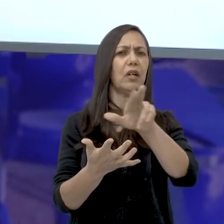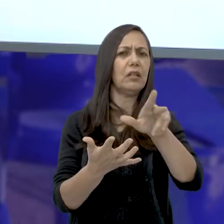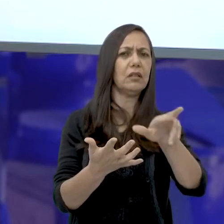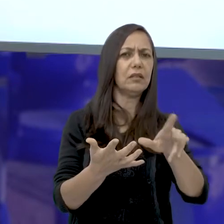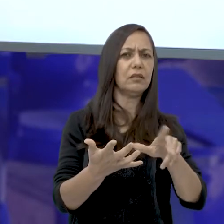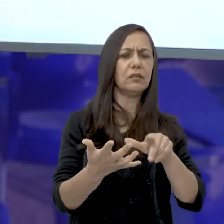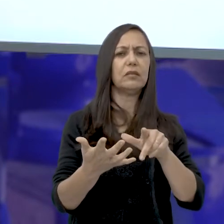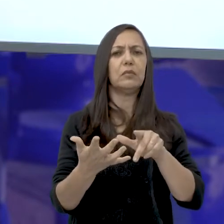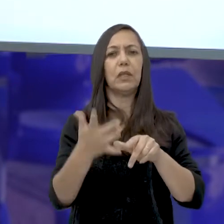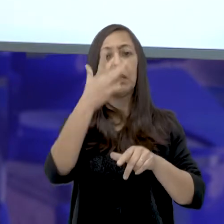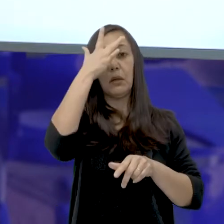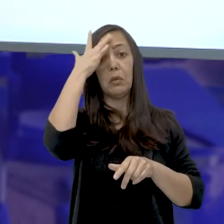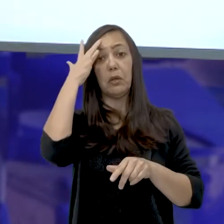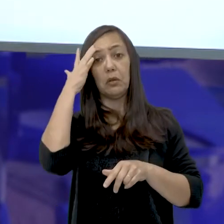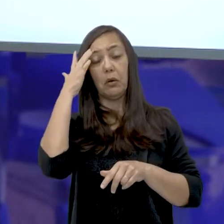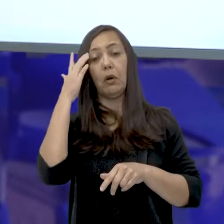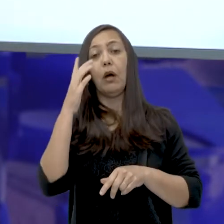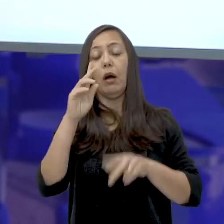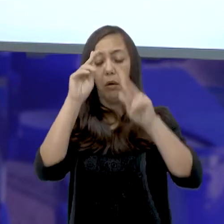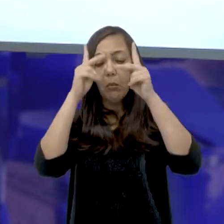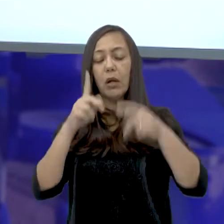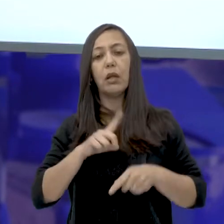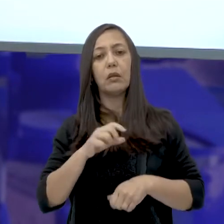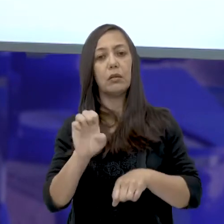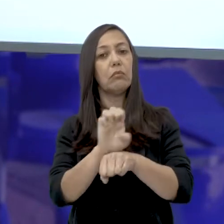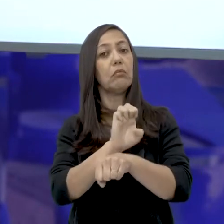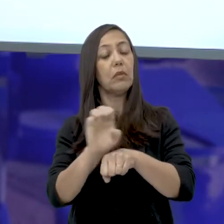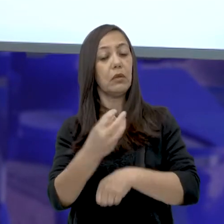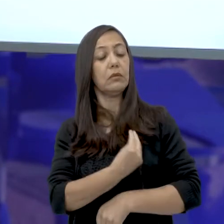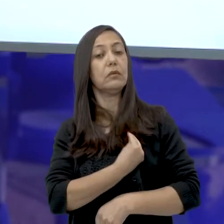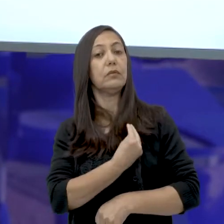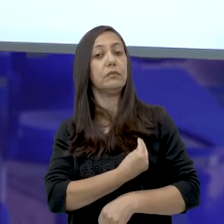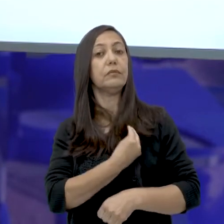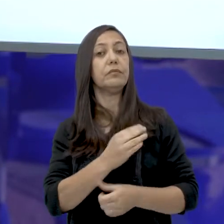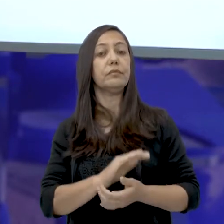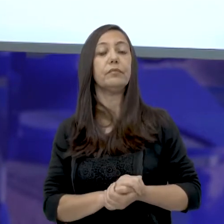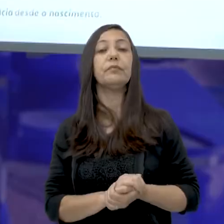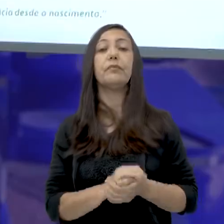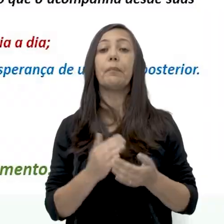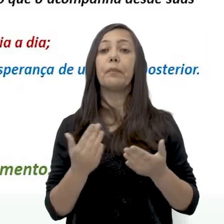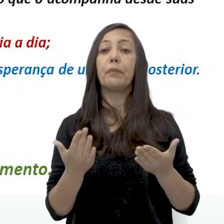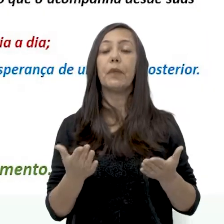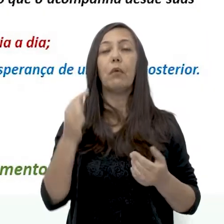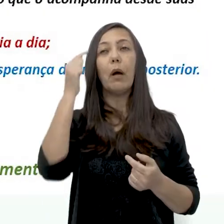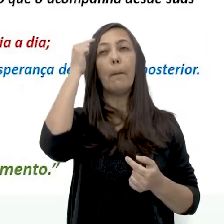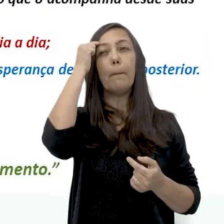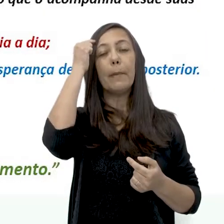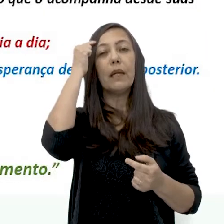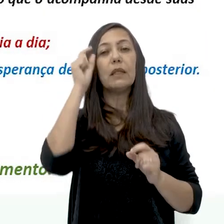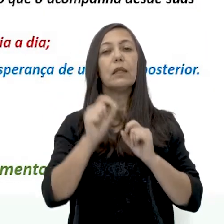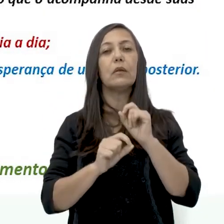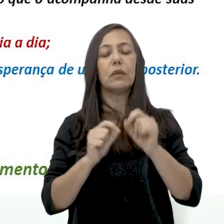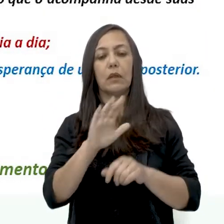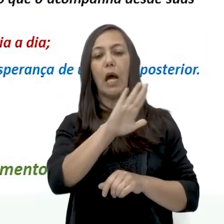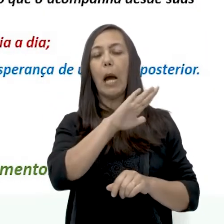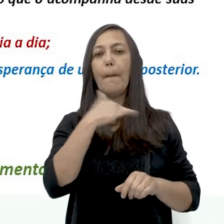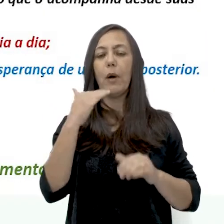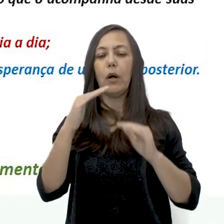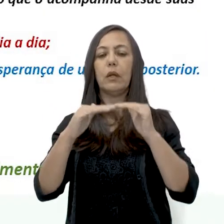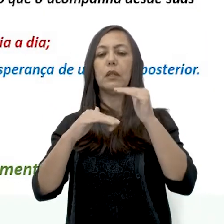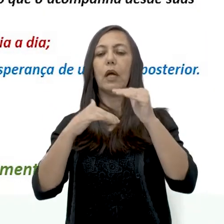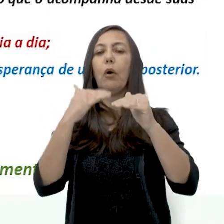alimentar a esperança dessa vida aí posterior. Então, vamos pensar no seguinte, que a morte é um processo